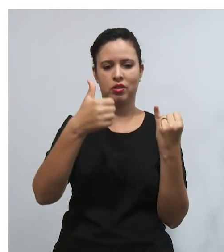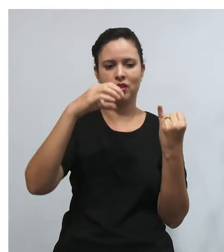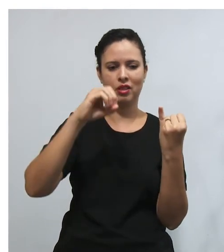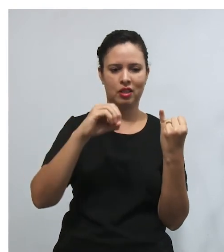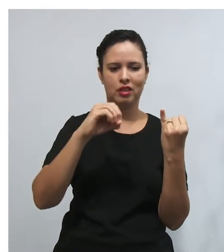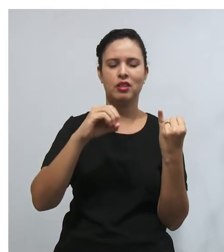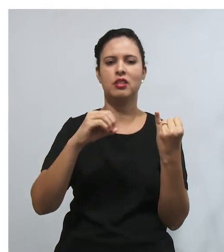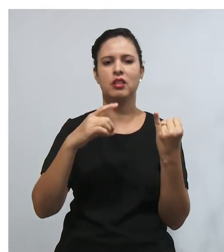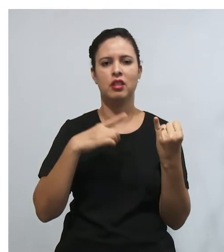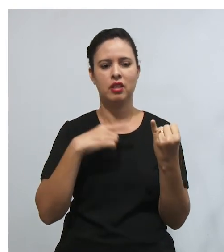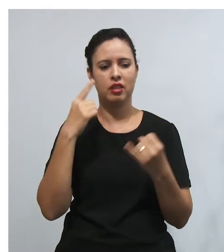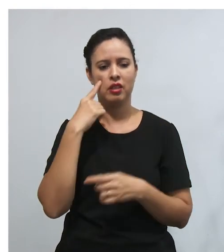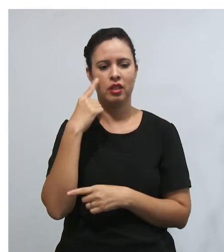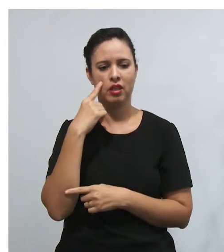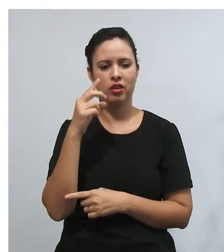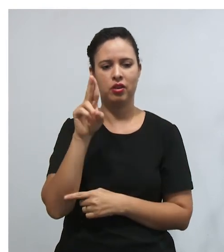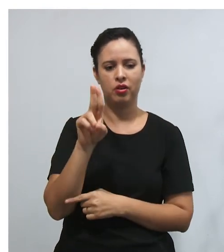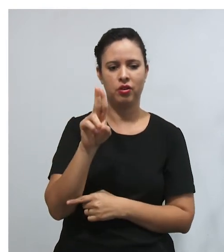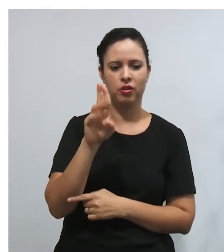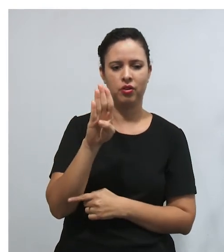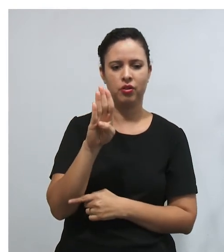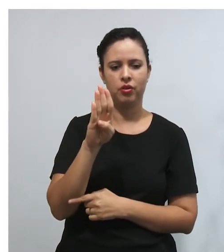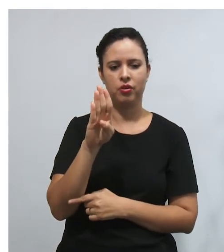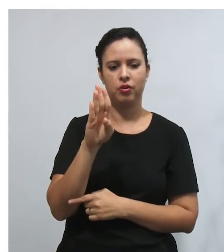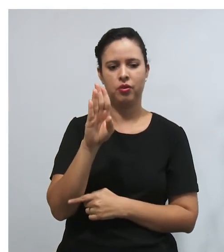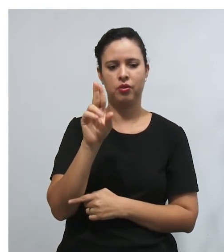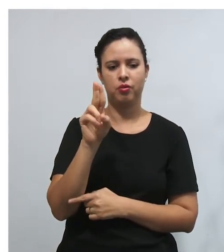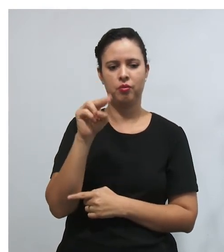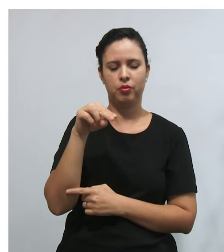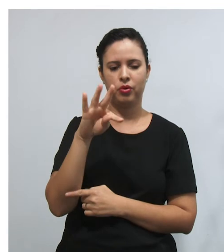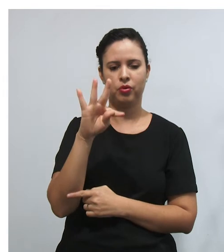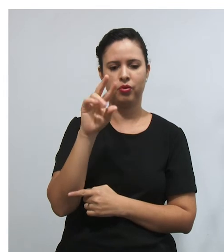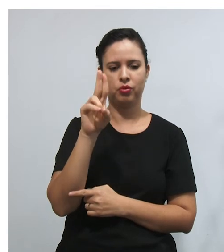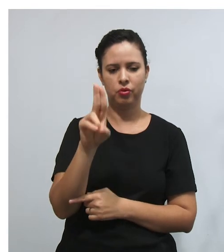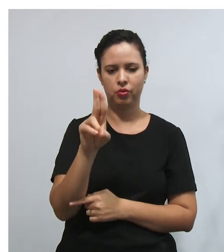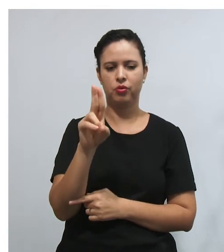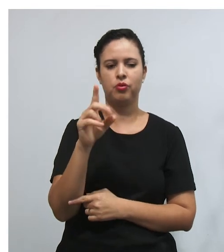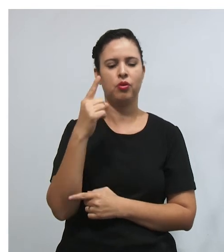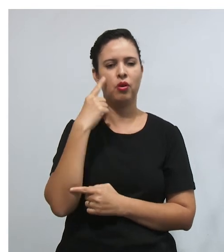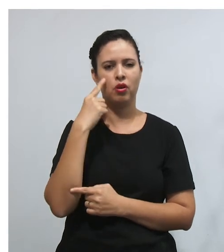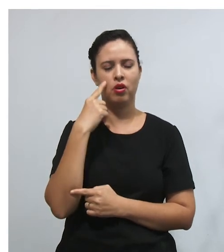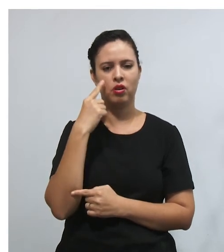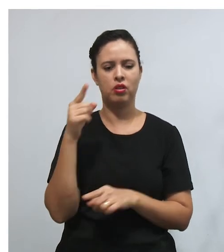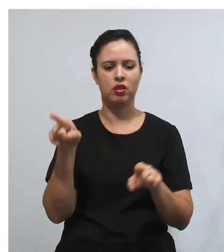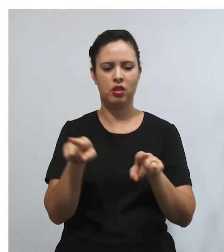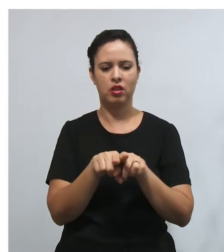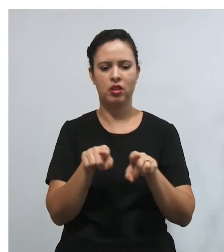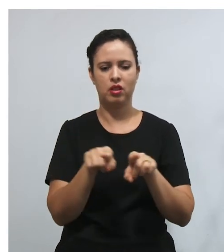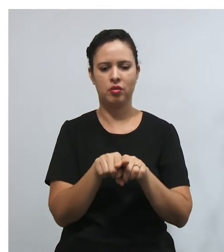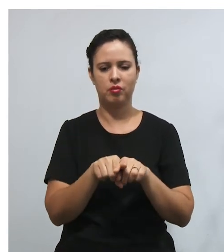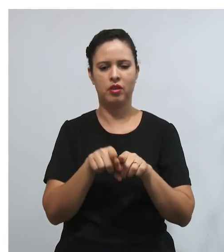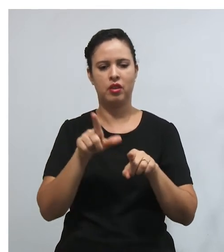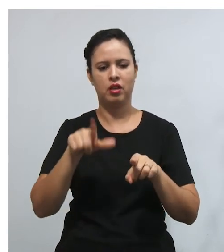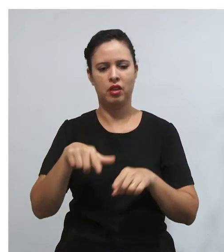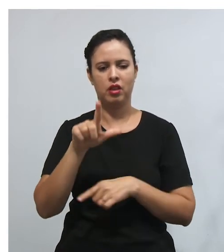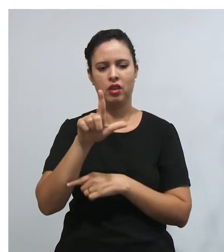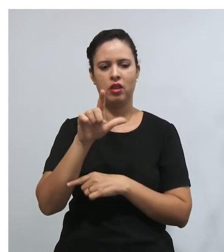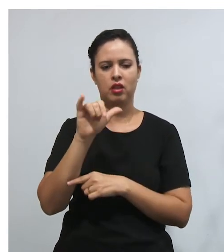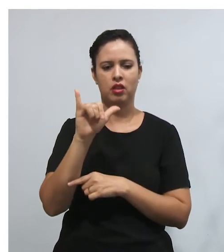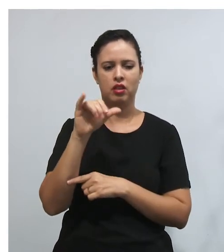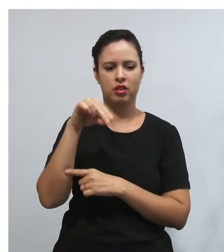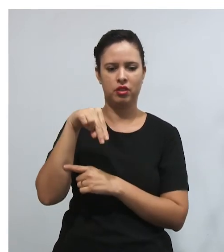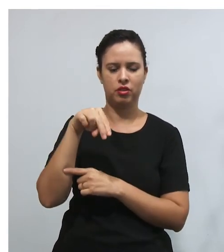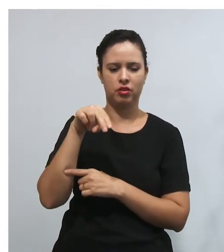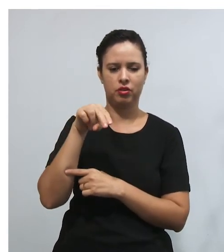atual. O Ubuntu, que é uma versão do Linux, macOS, o iOS, que é para smartphone